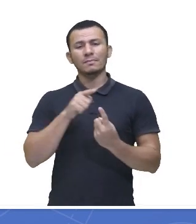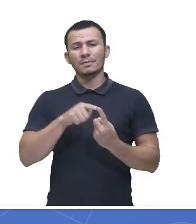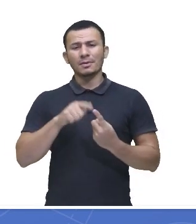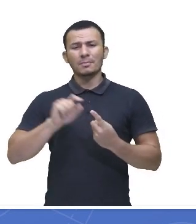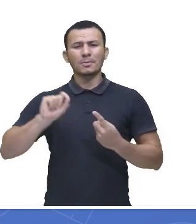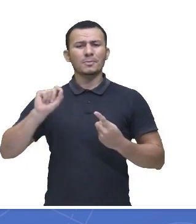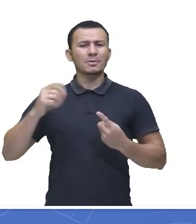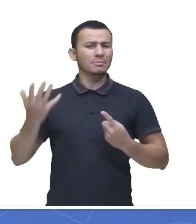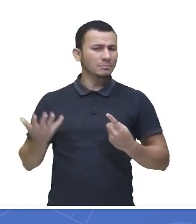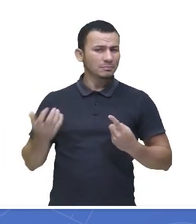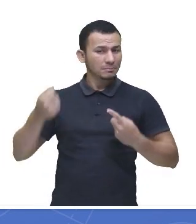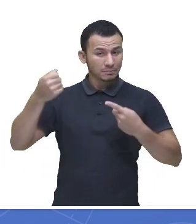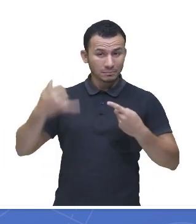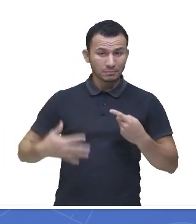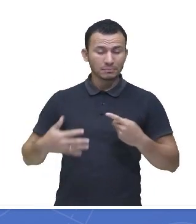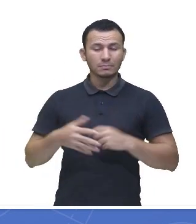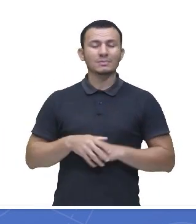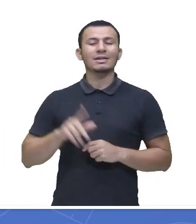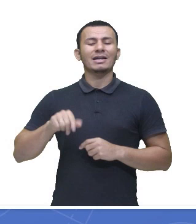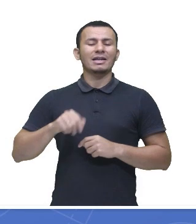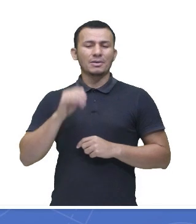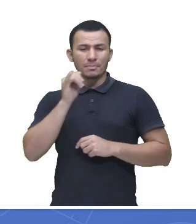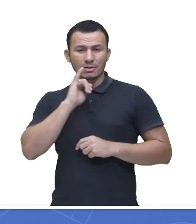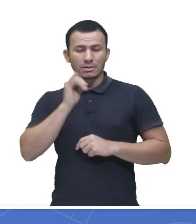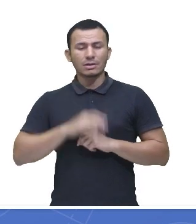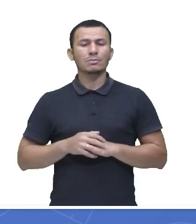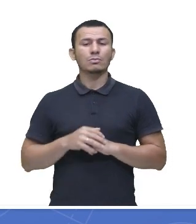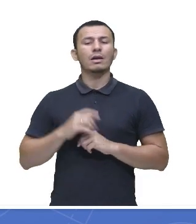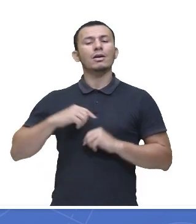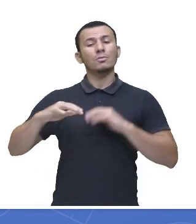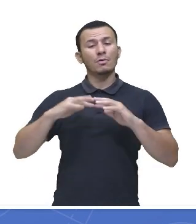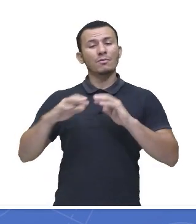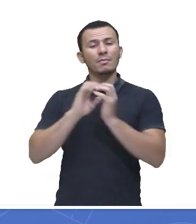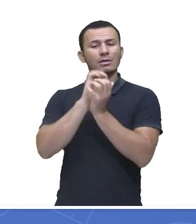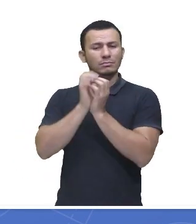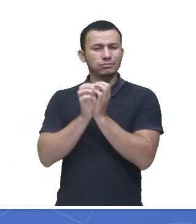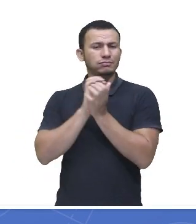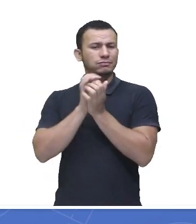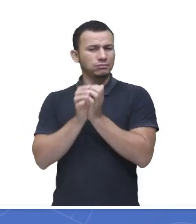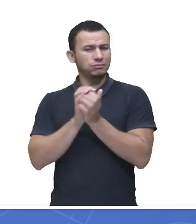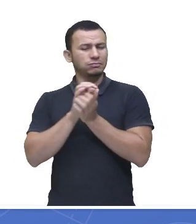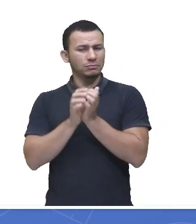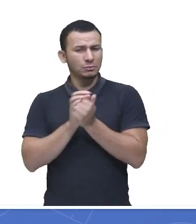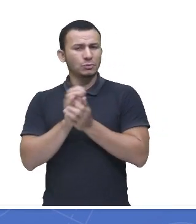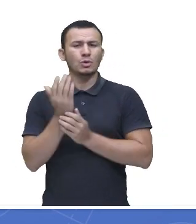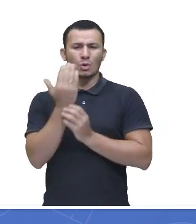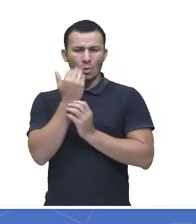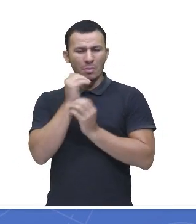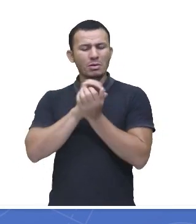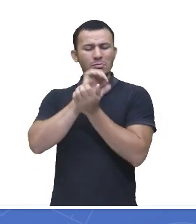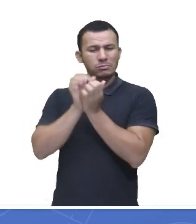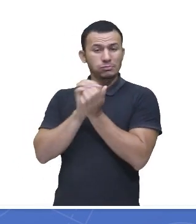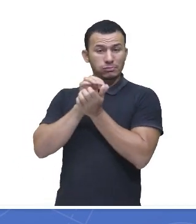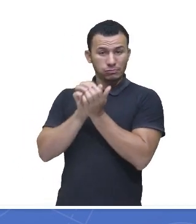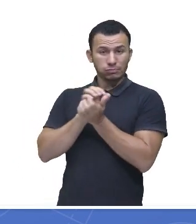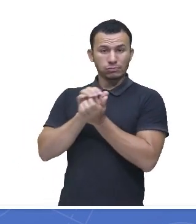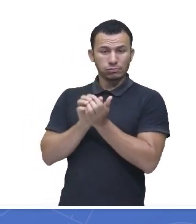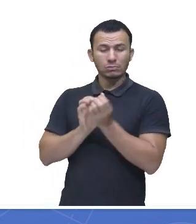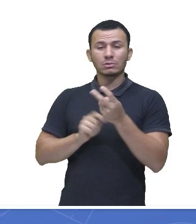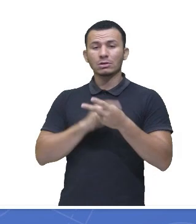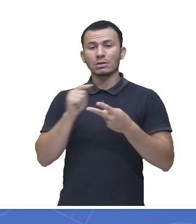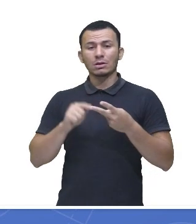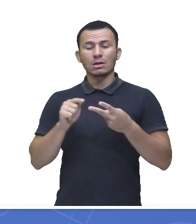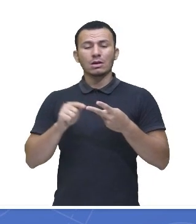Mecânico é tudo aquilo que vai ter movimento, tá bom? É tudo aquilo que vai ter movimento. E